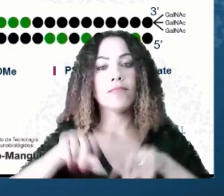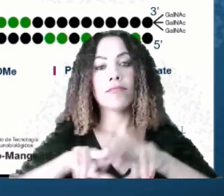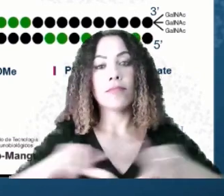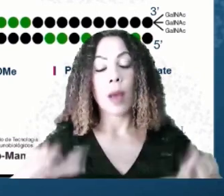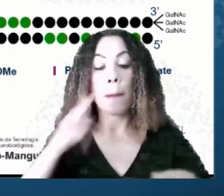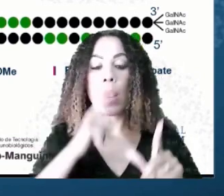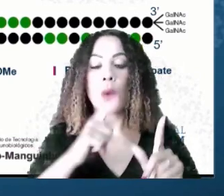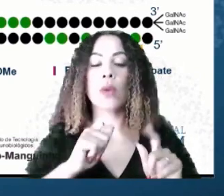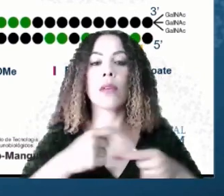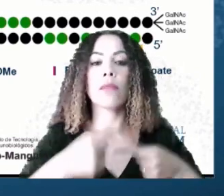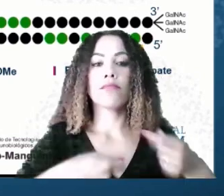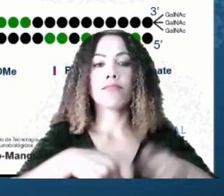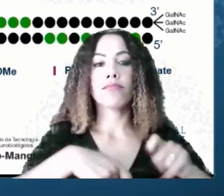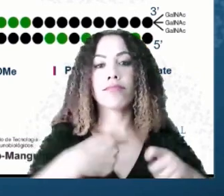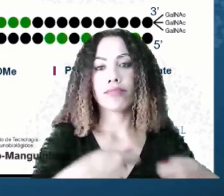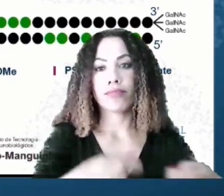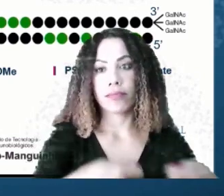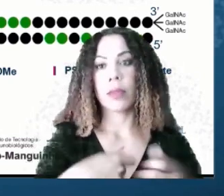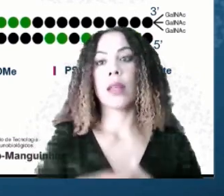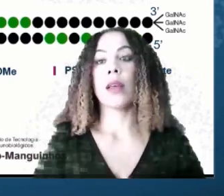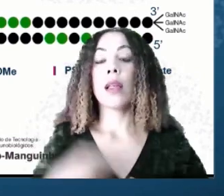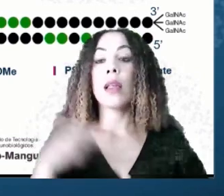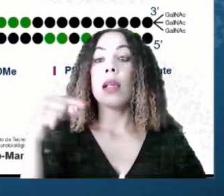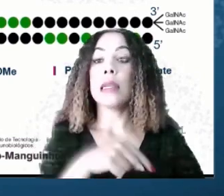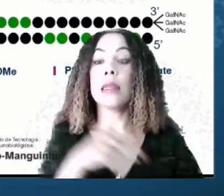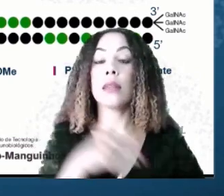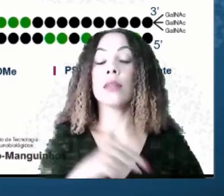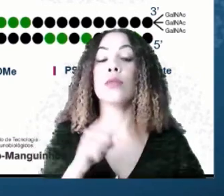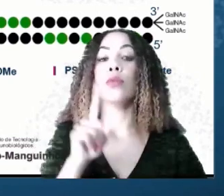com isso, e isso foi